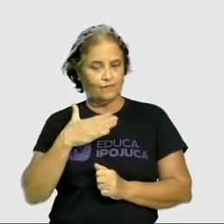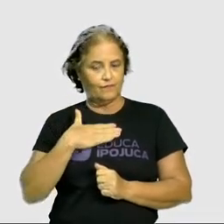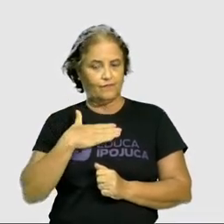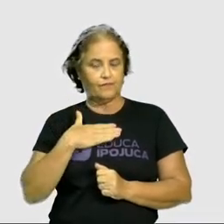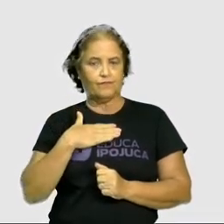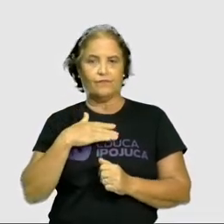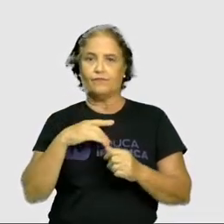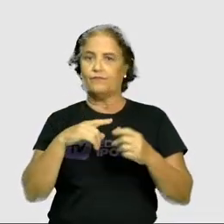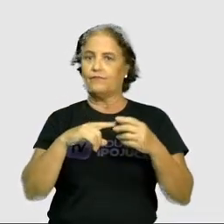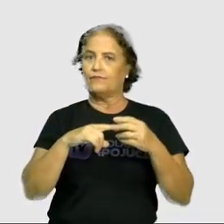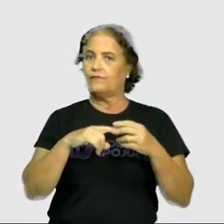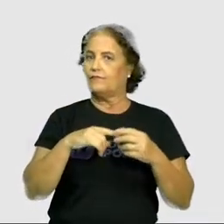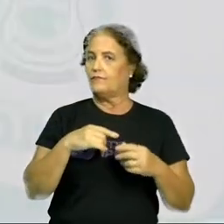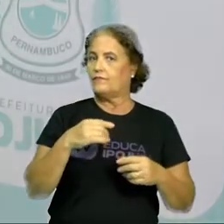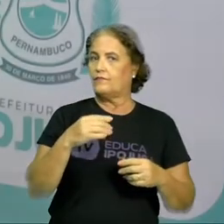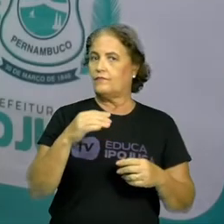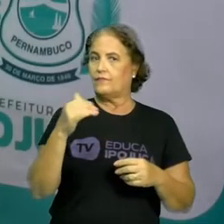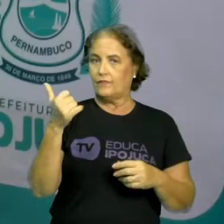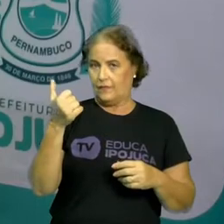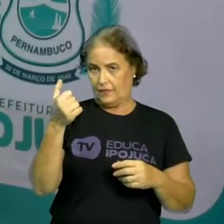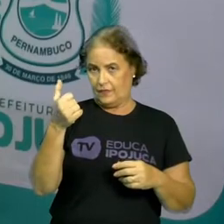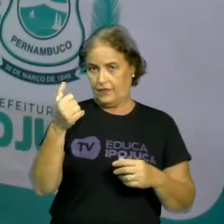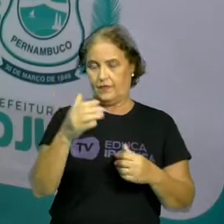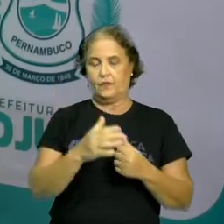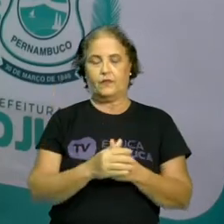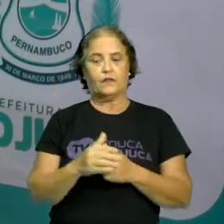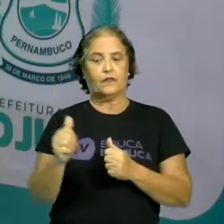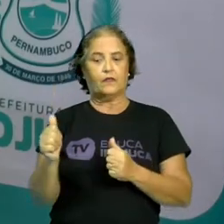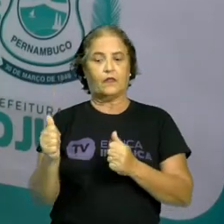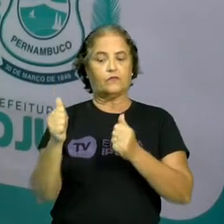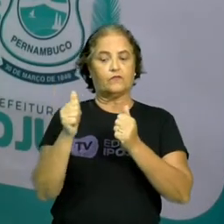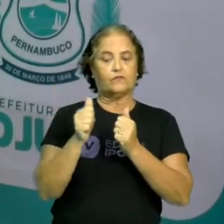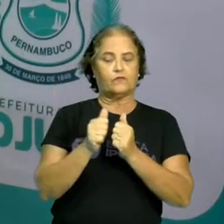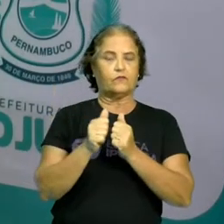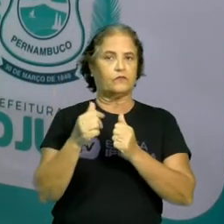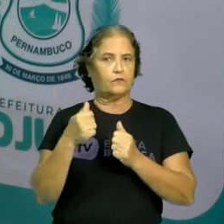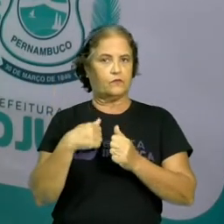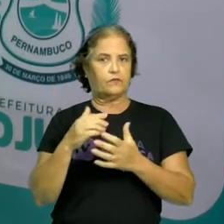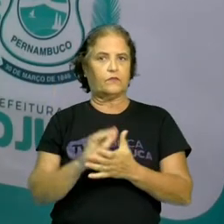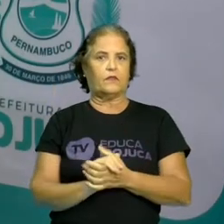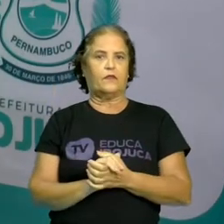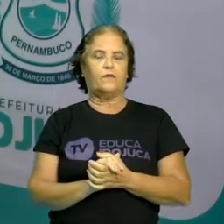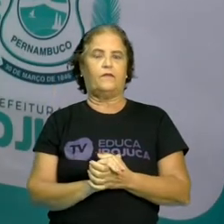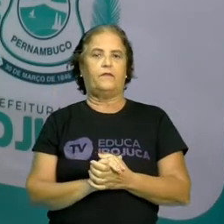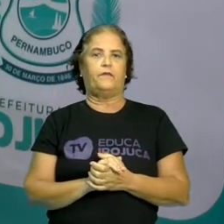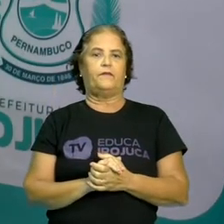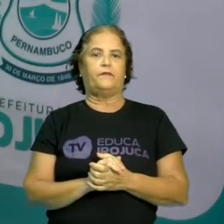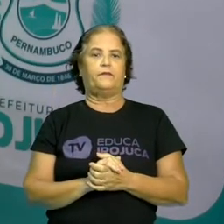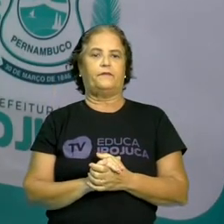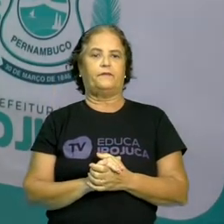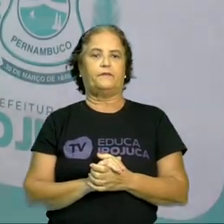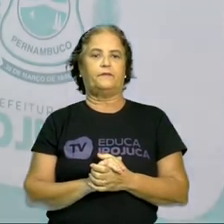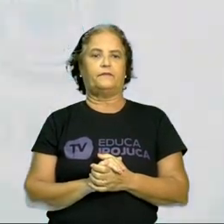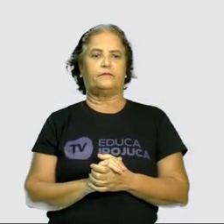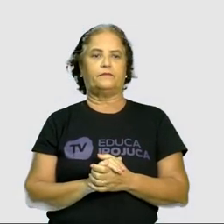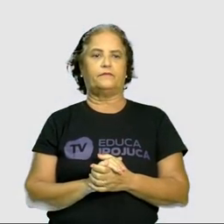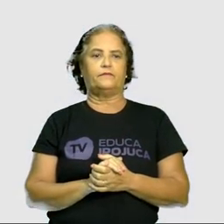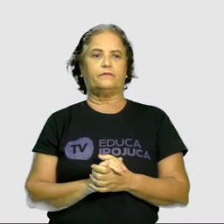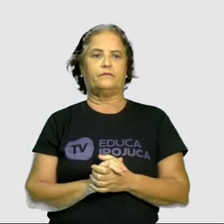está aqui comigo próximo mini tá bom ar this your books